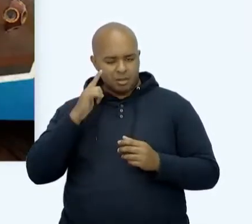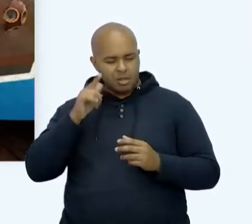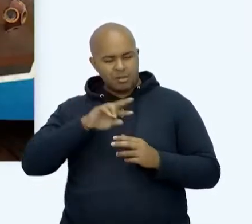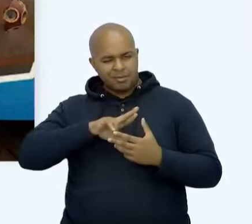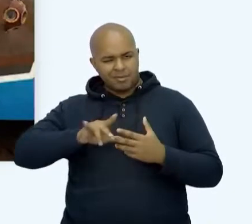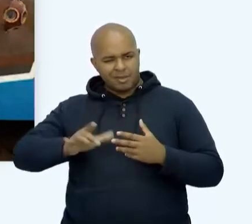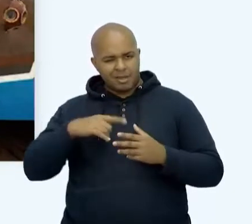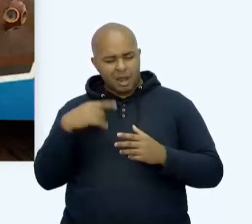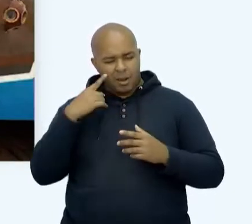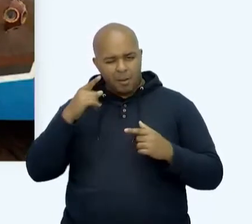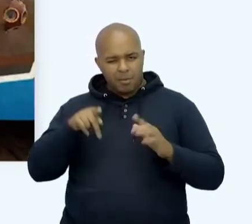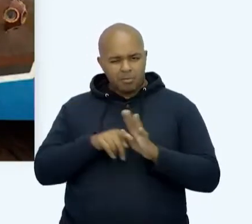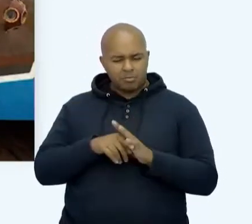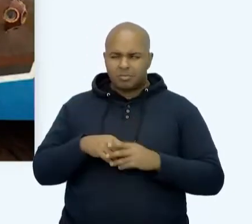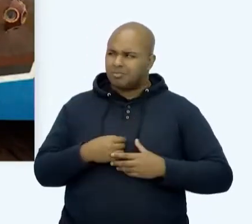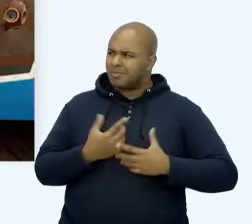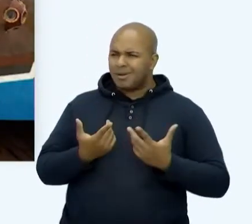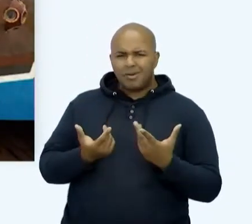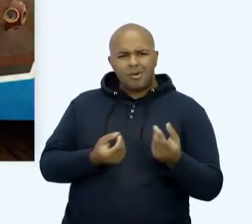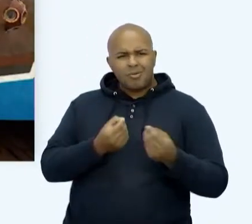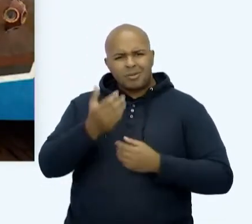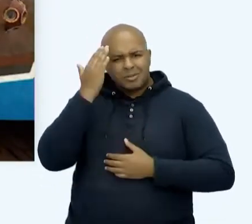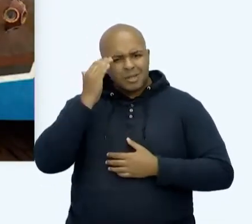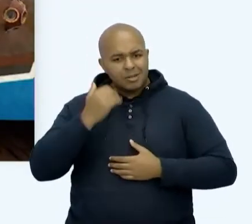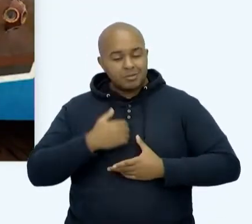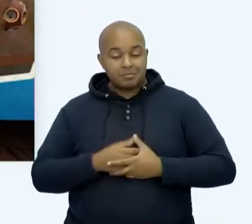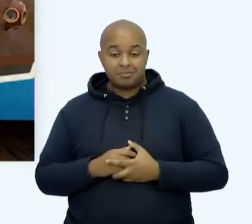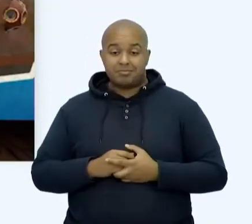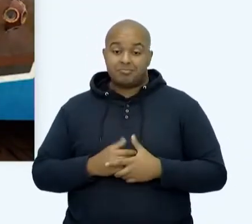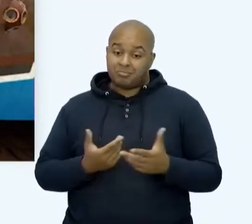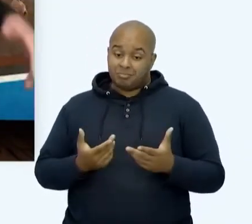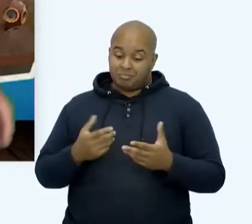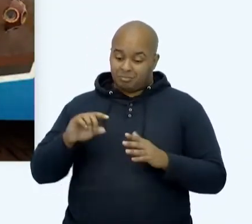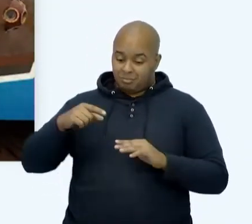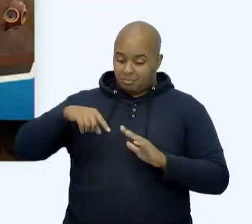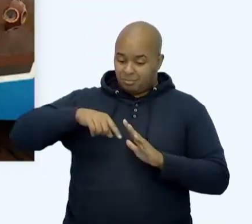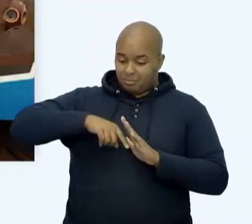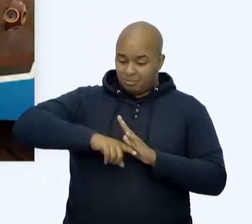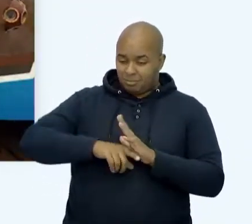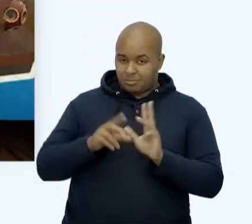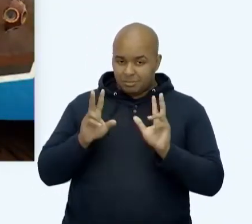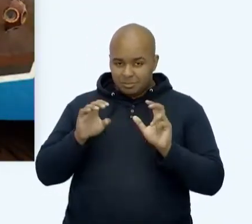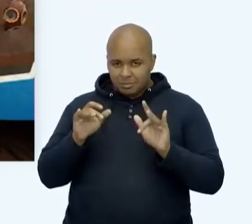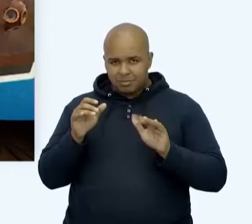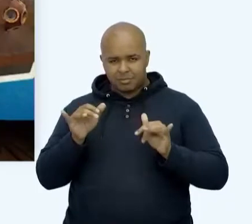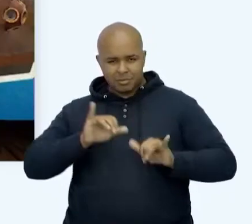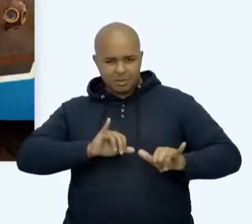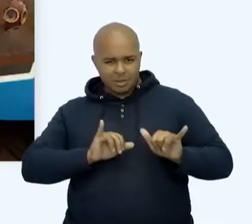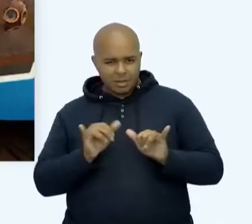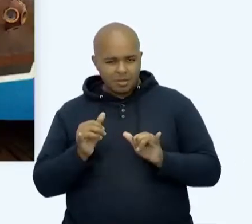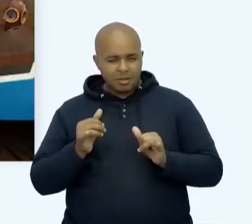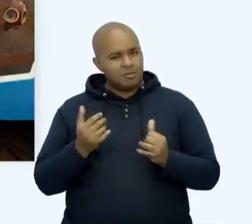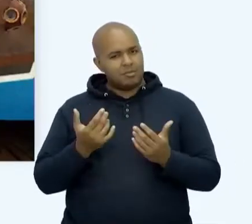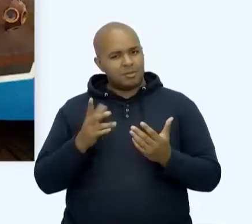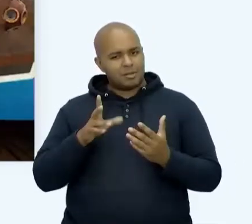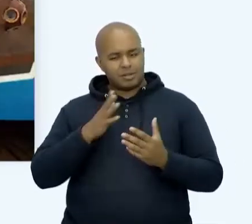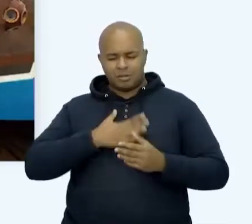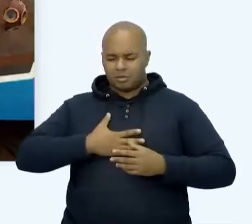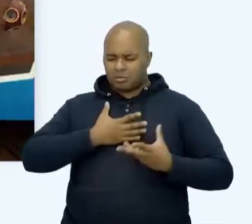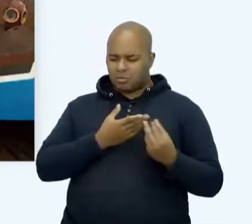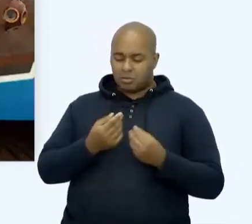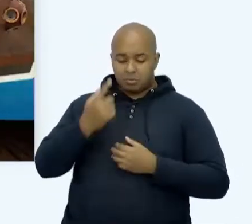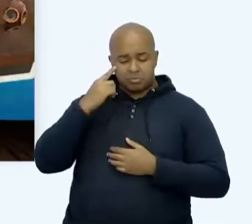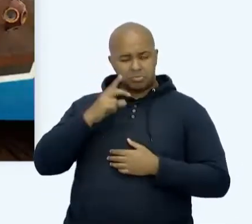outros. Como é que você sabe? Mergulhar nos assuntos de química é a minha diversão predileta.